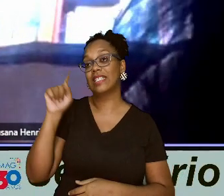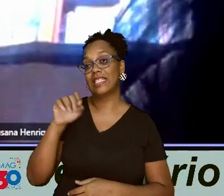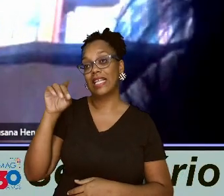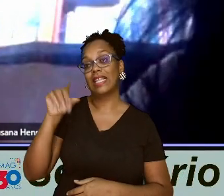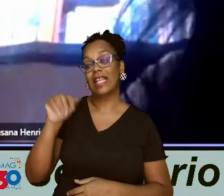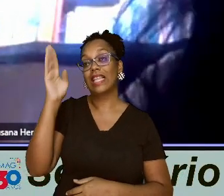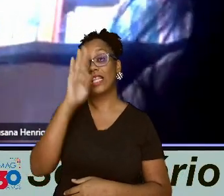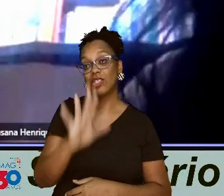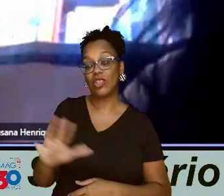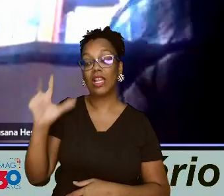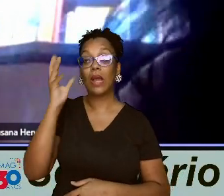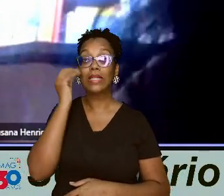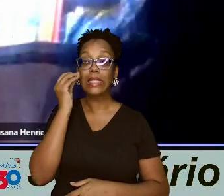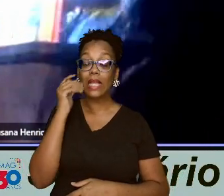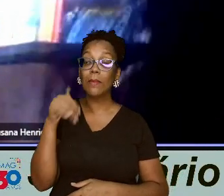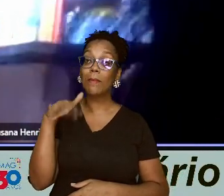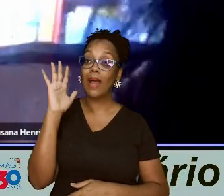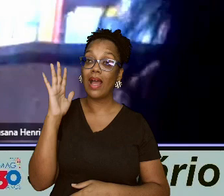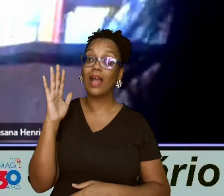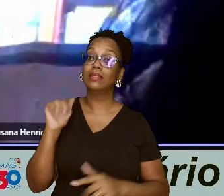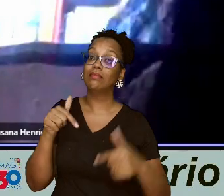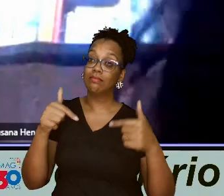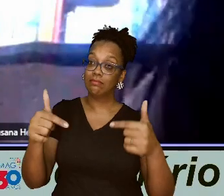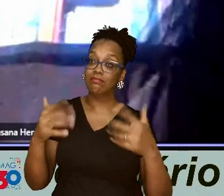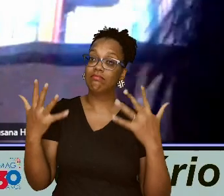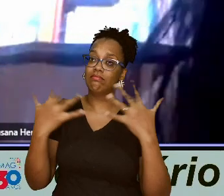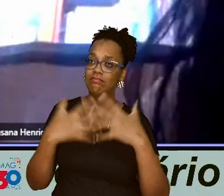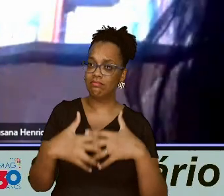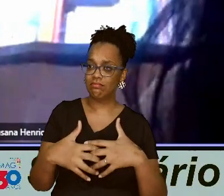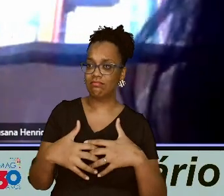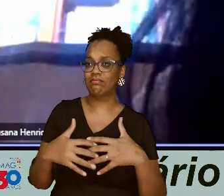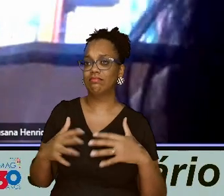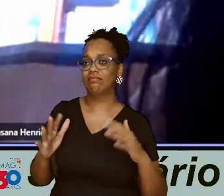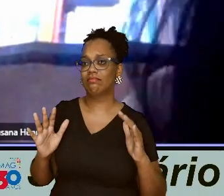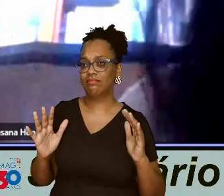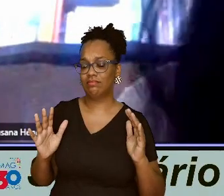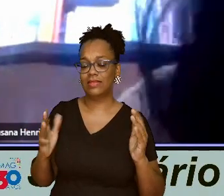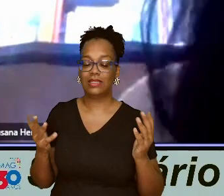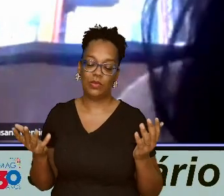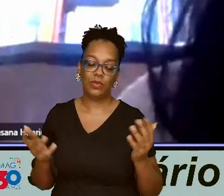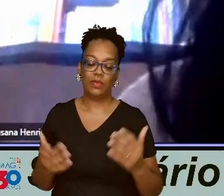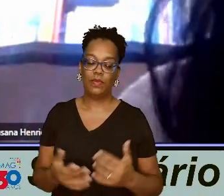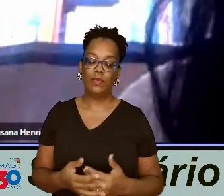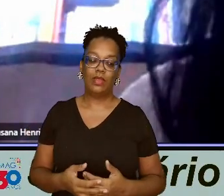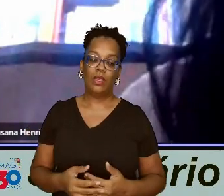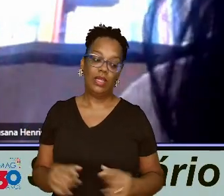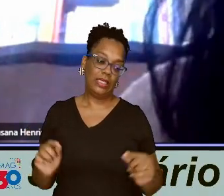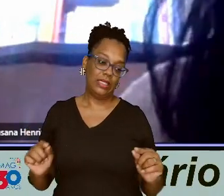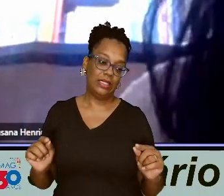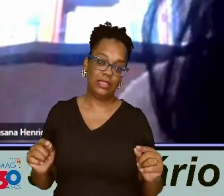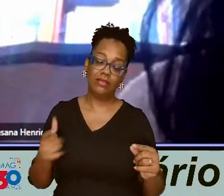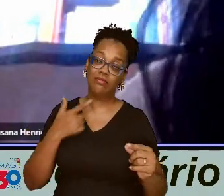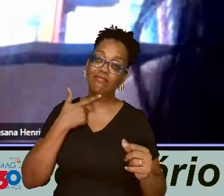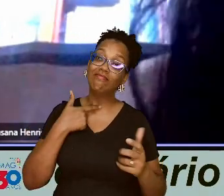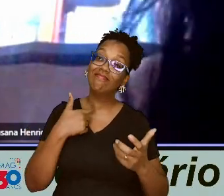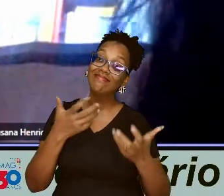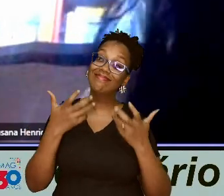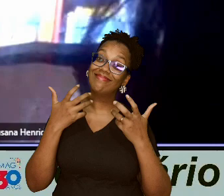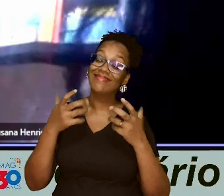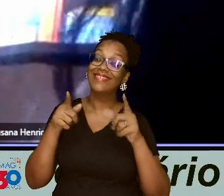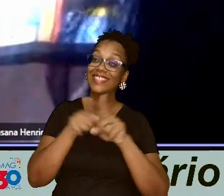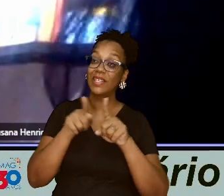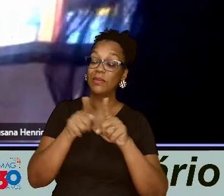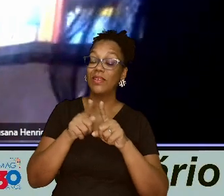mais... tornar a sua atuação mais eficiente, né? Então, e que quisera que tivesse tendo também